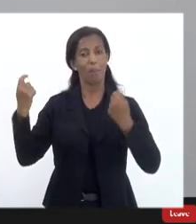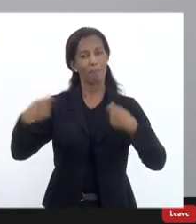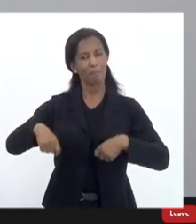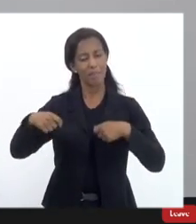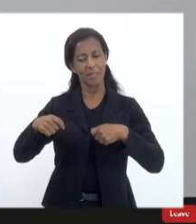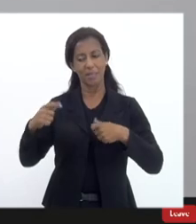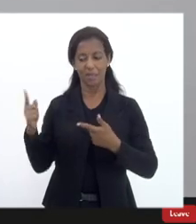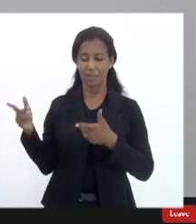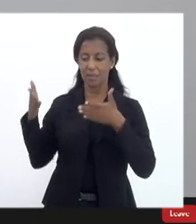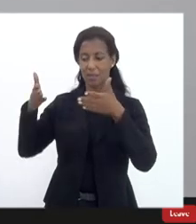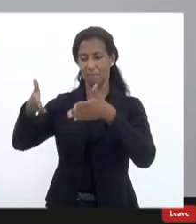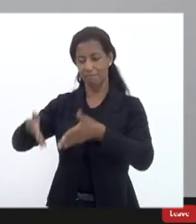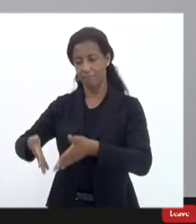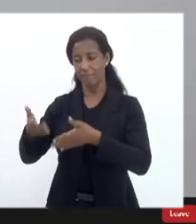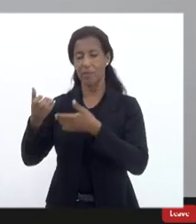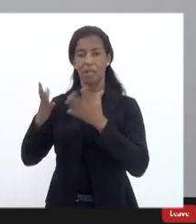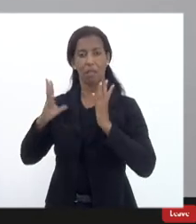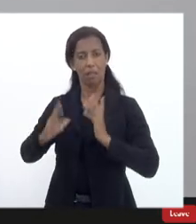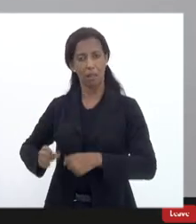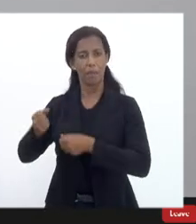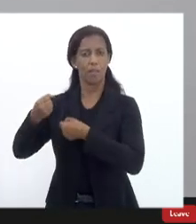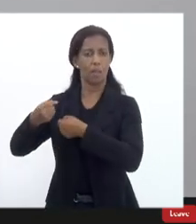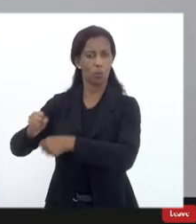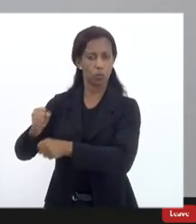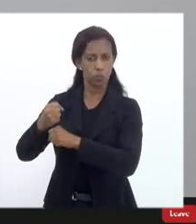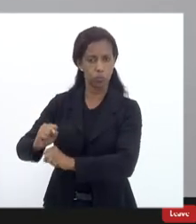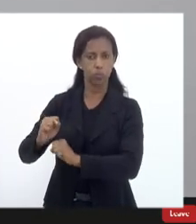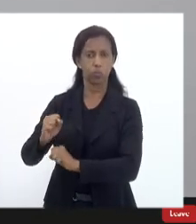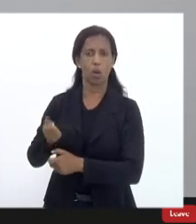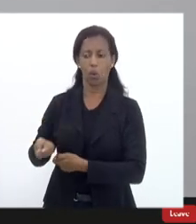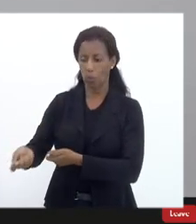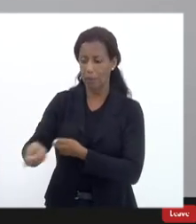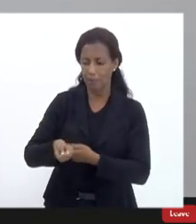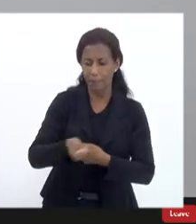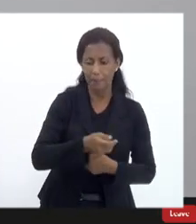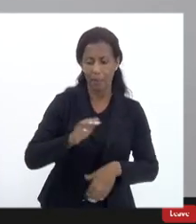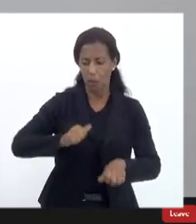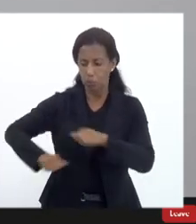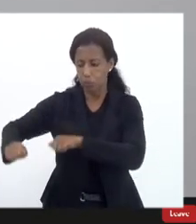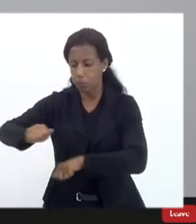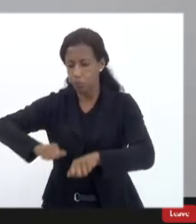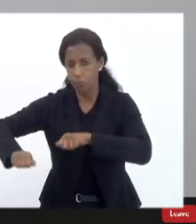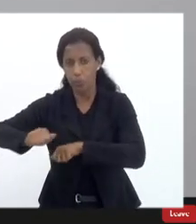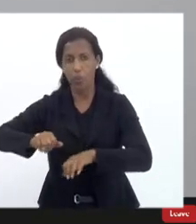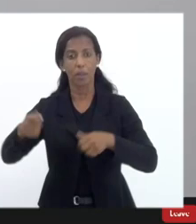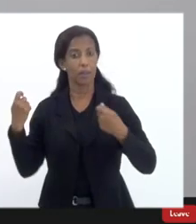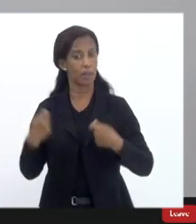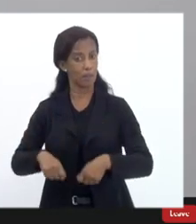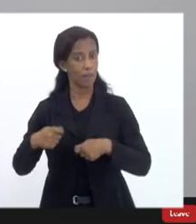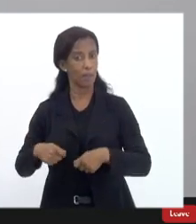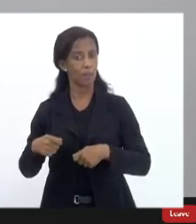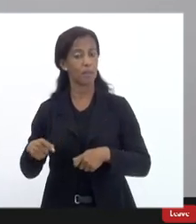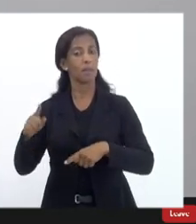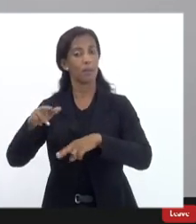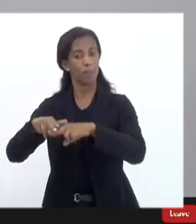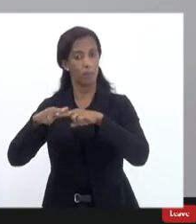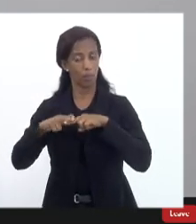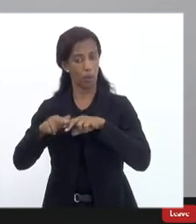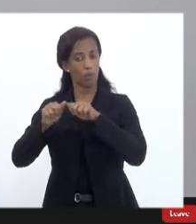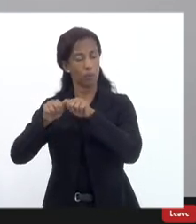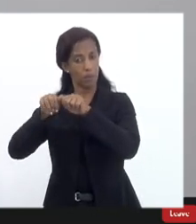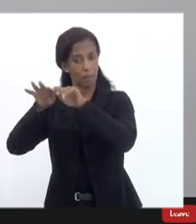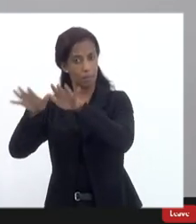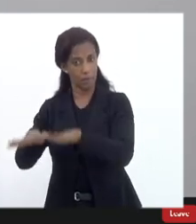questão da limpeza, do asseio, enfim, sobretudo com as medidas que são necessárias em função da pandemia, o